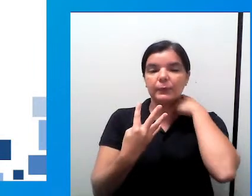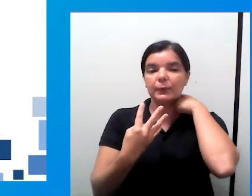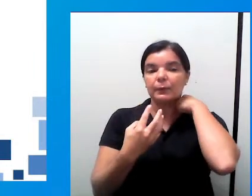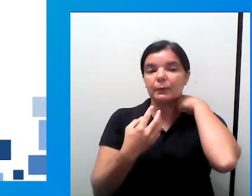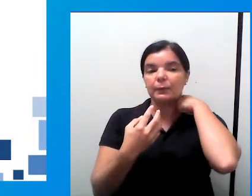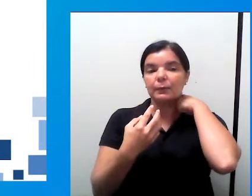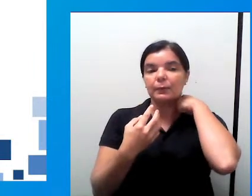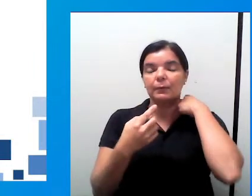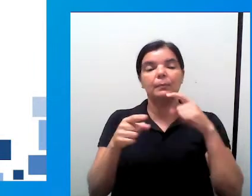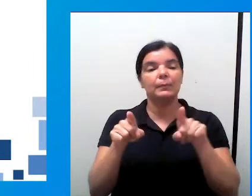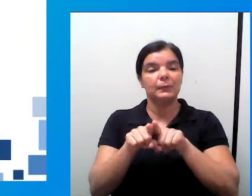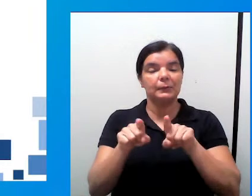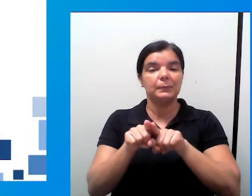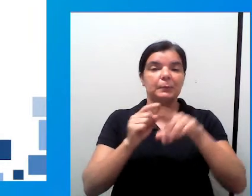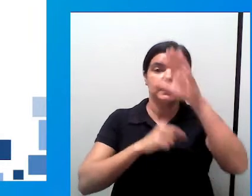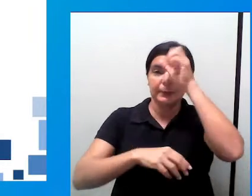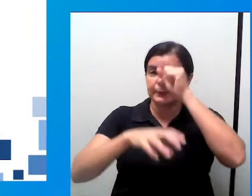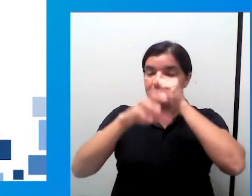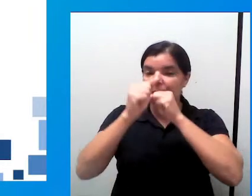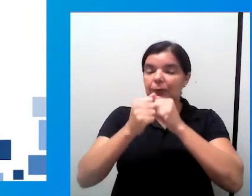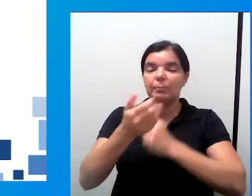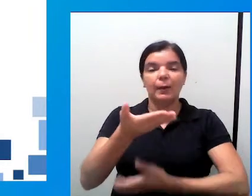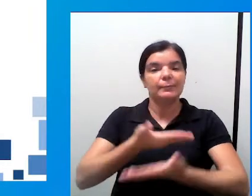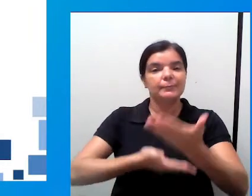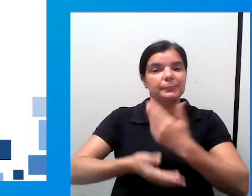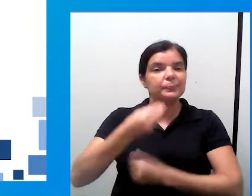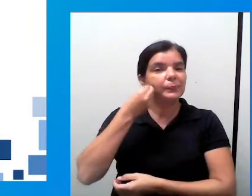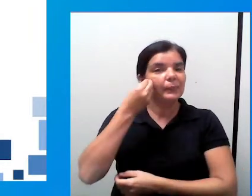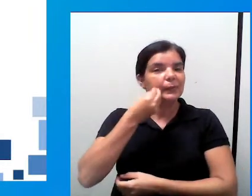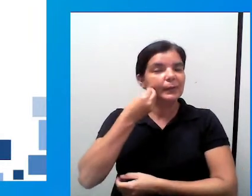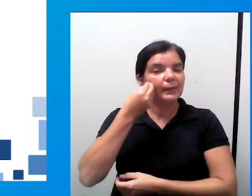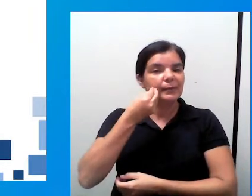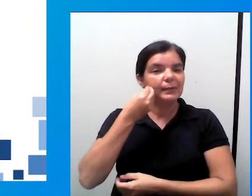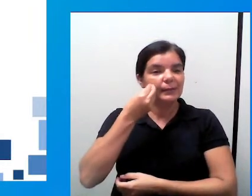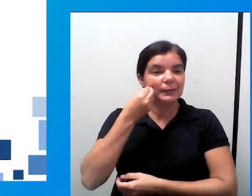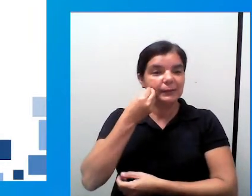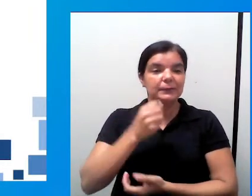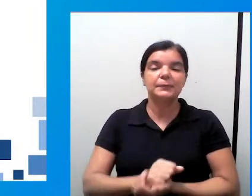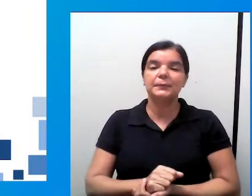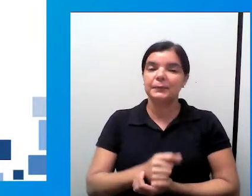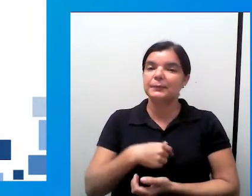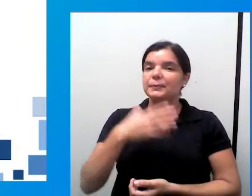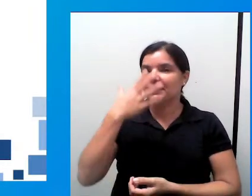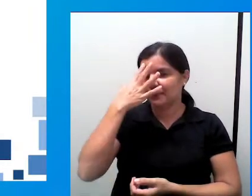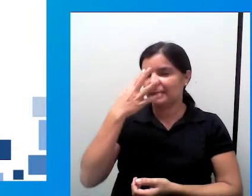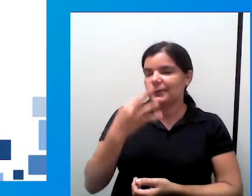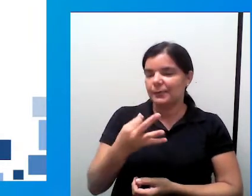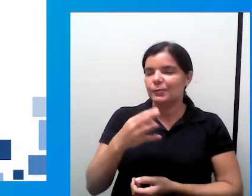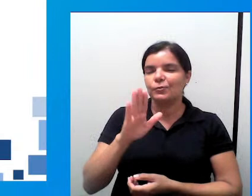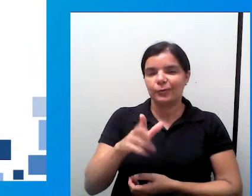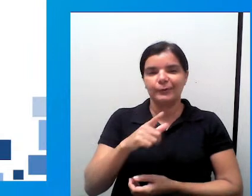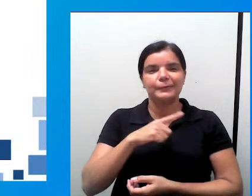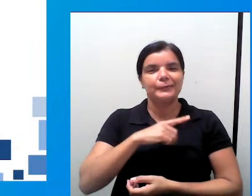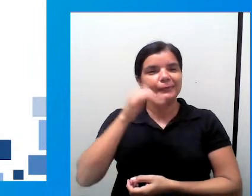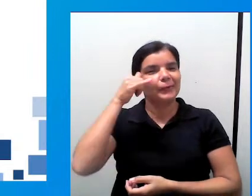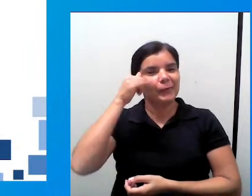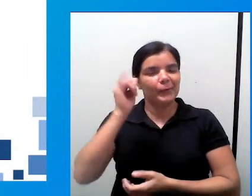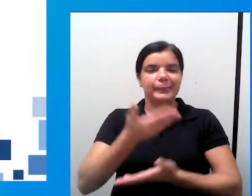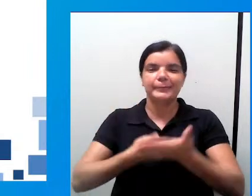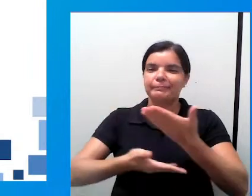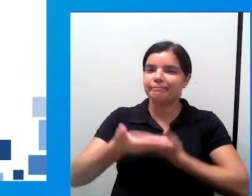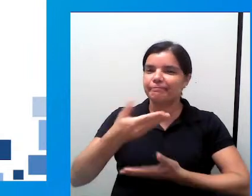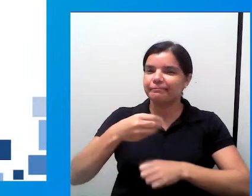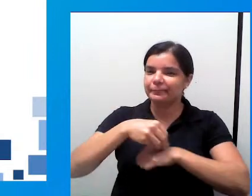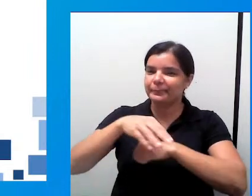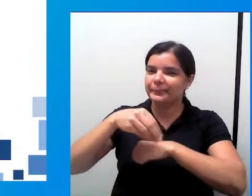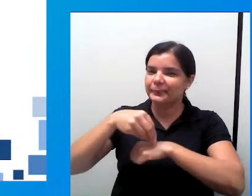está aqui para aprender. Eu estou aqui acompanhando a transmissão desde cedo, com certeza eu peguei algumas ideias aqui para depois compartilhar